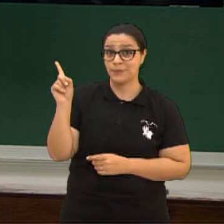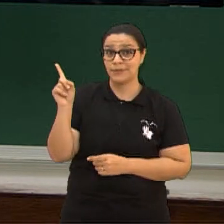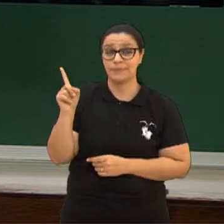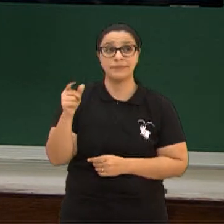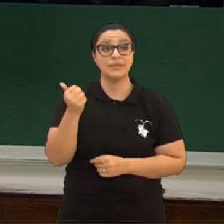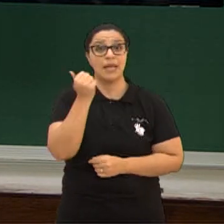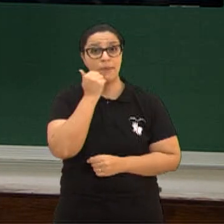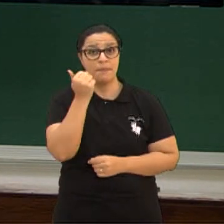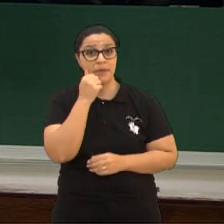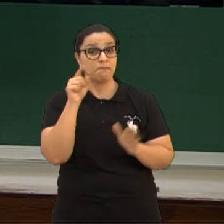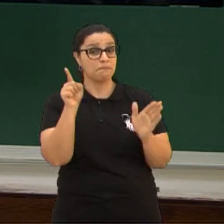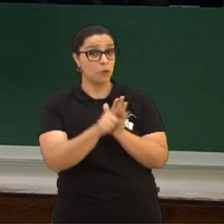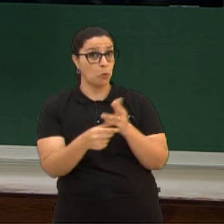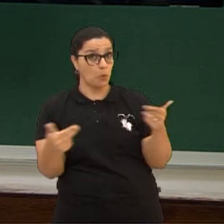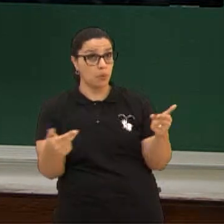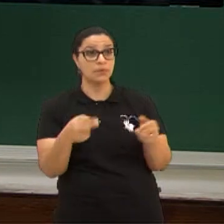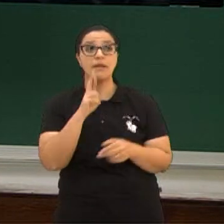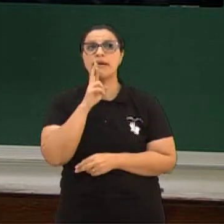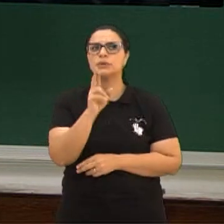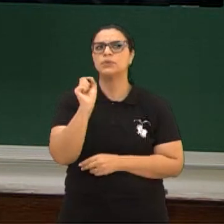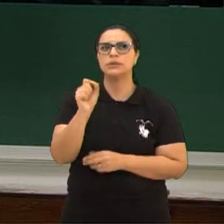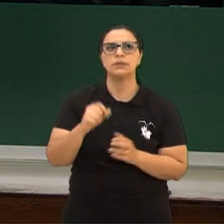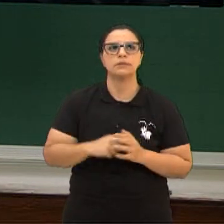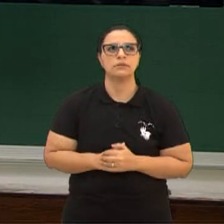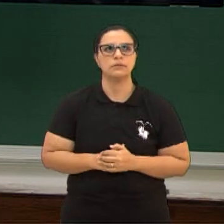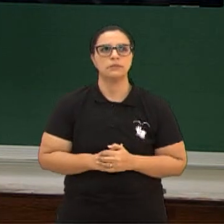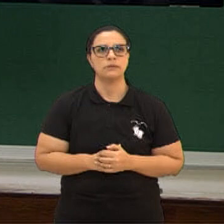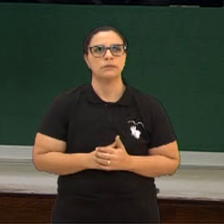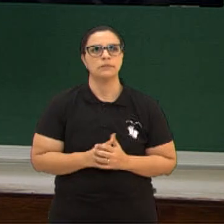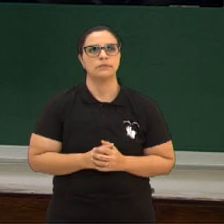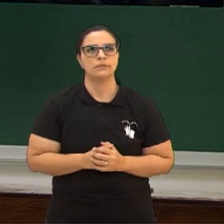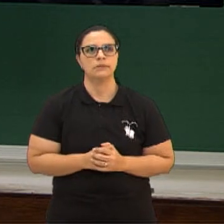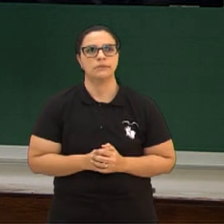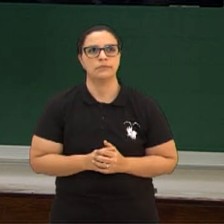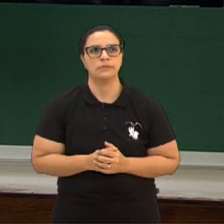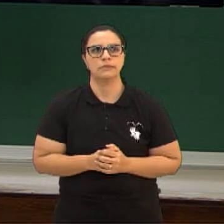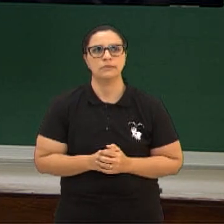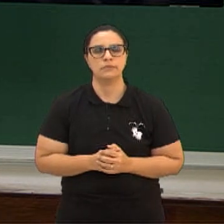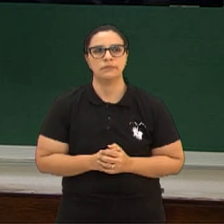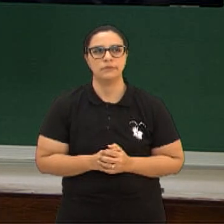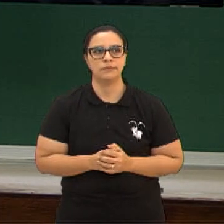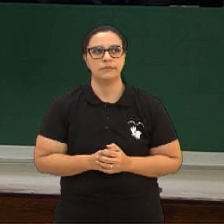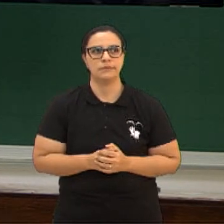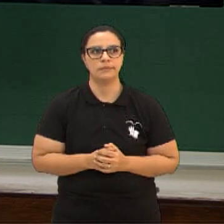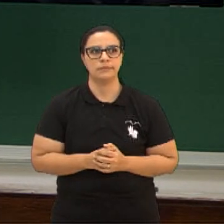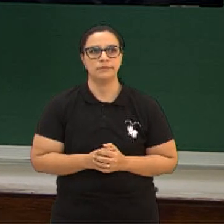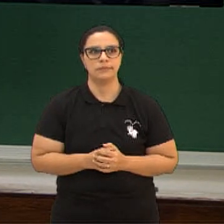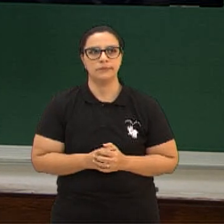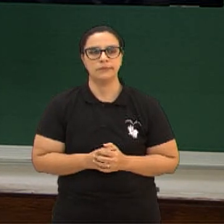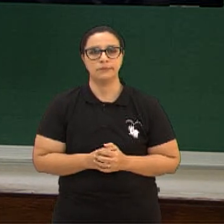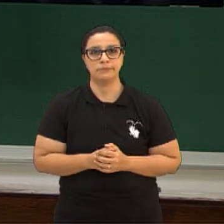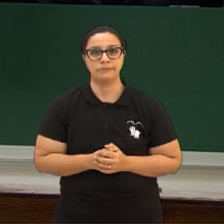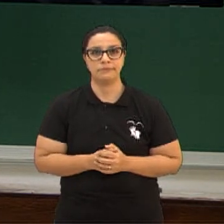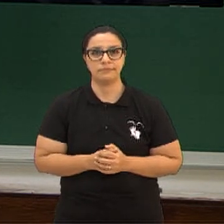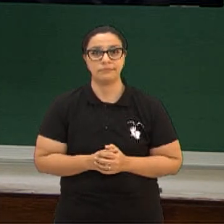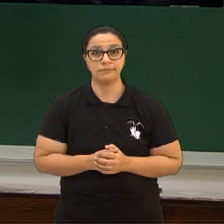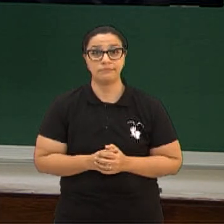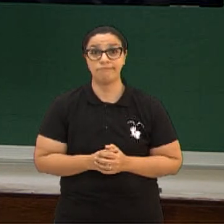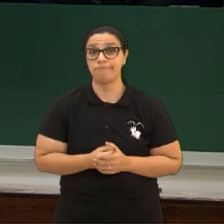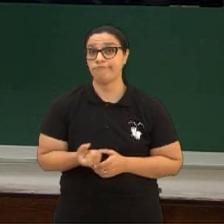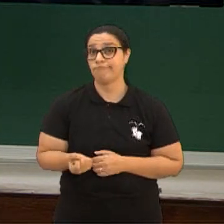A mãe deve ter dito alguma coisa e ele respondeu, go on, I'm listening.